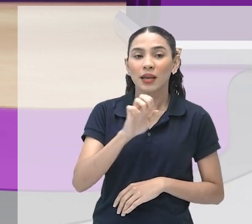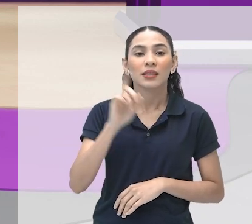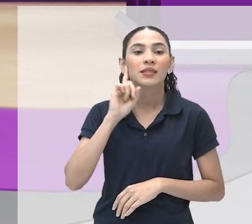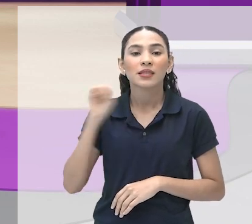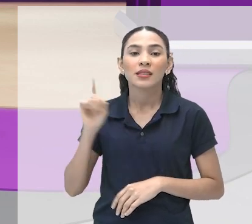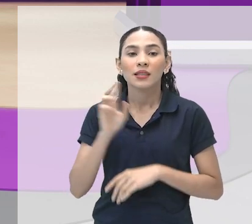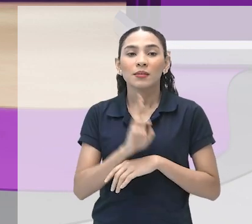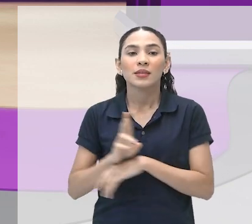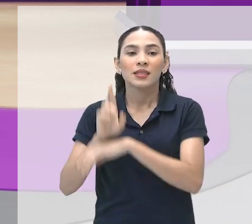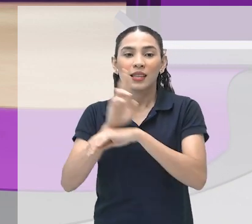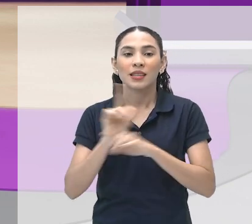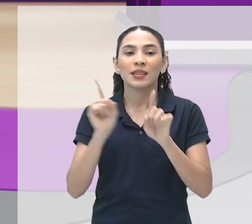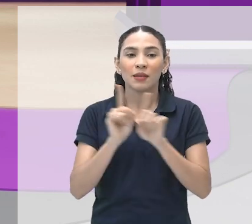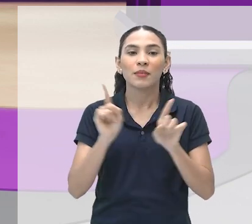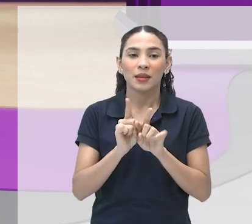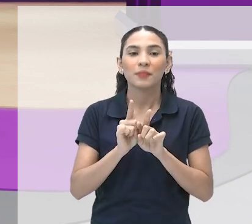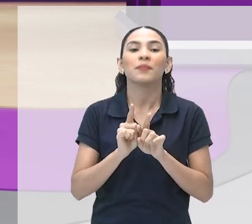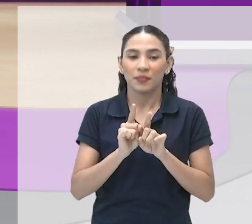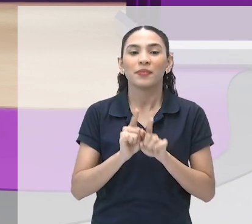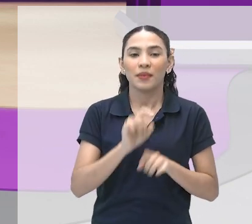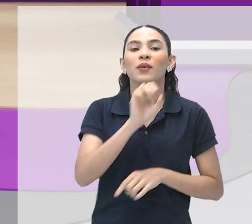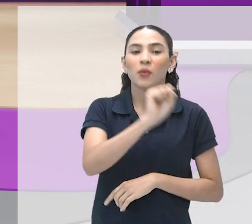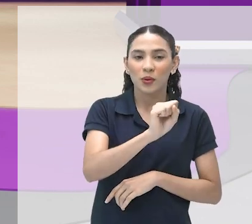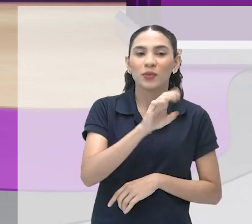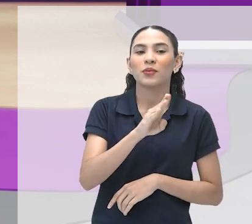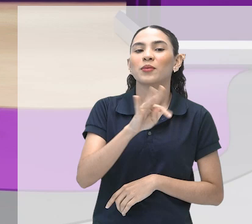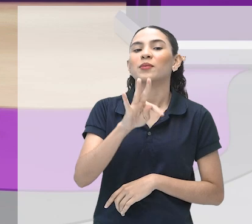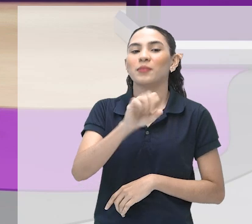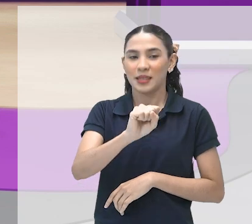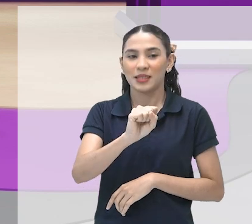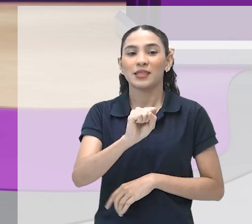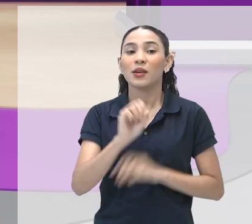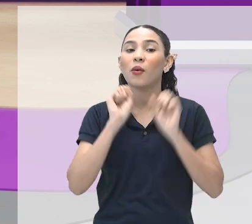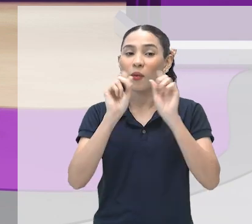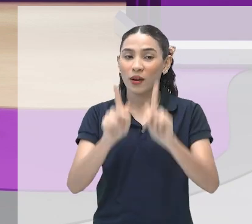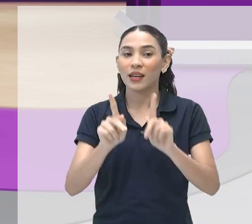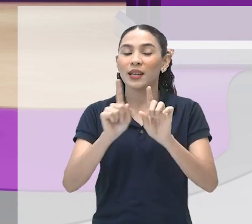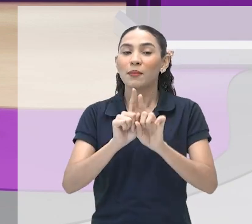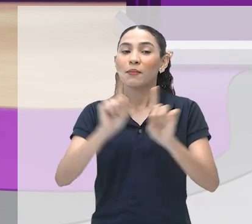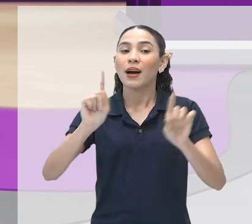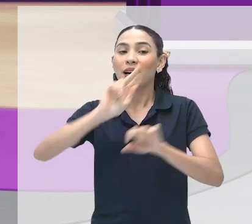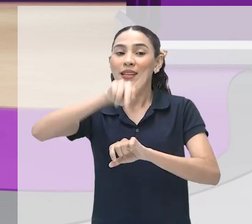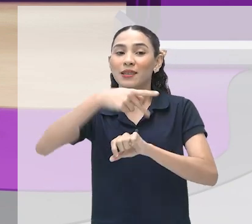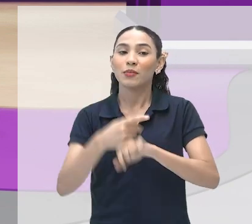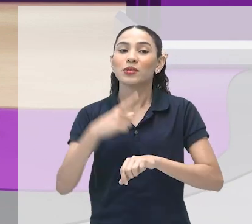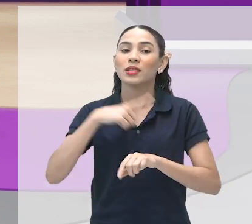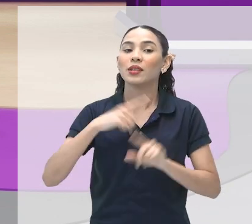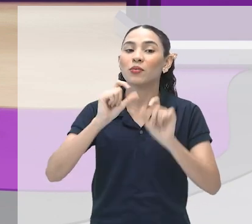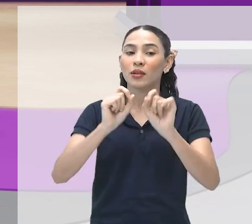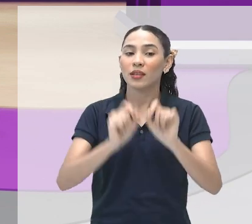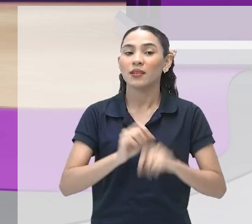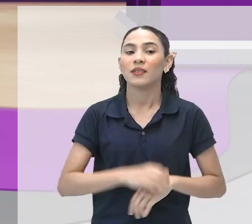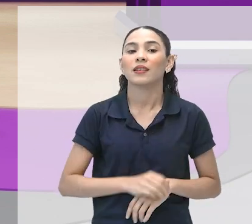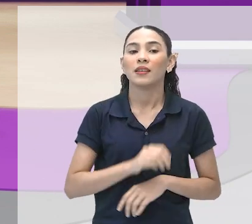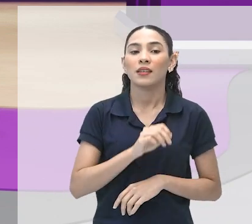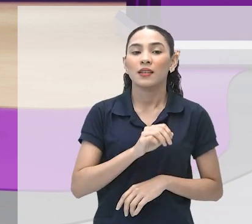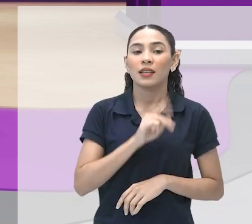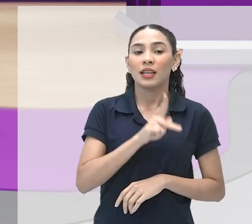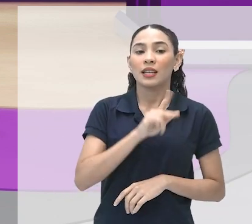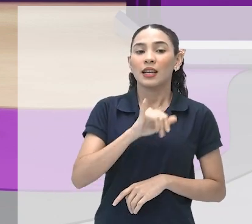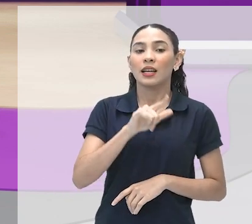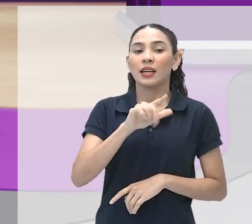vai ser representado pela letra B, que tem 8 bits. Ok. Depois disso, nós vamos ter